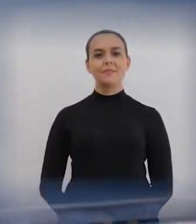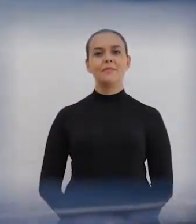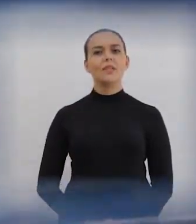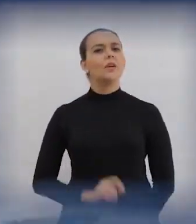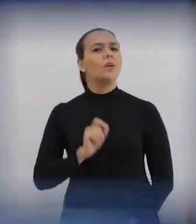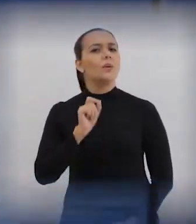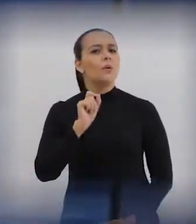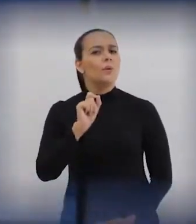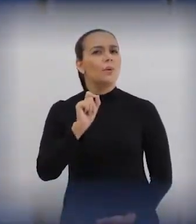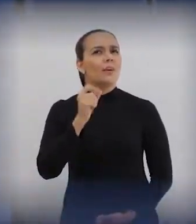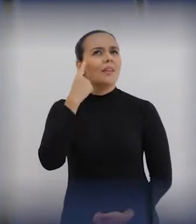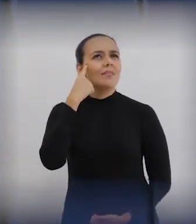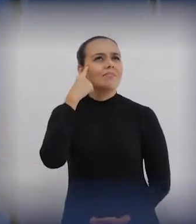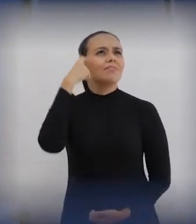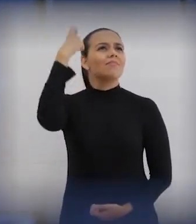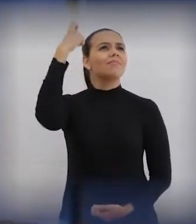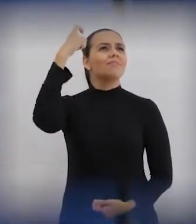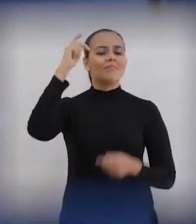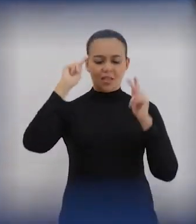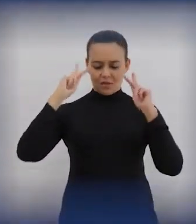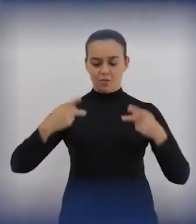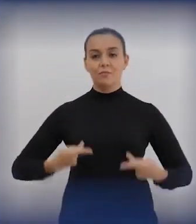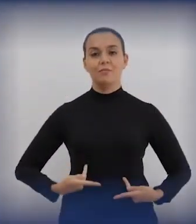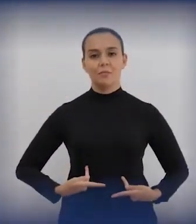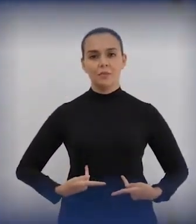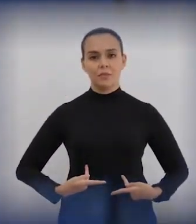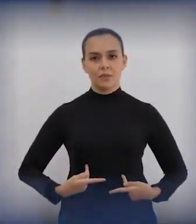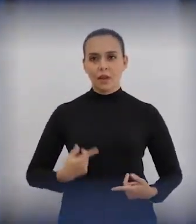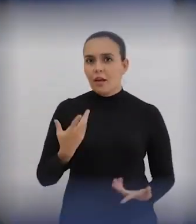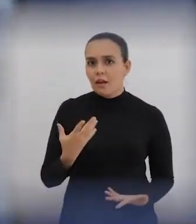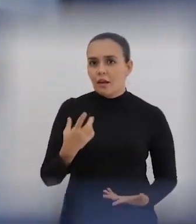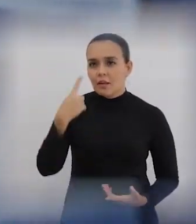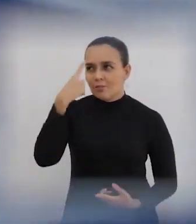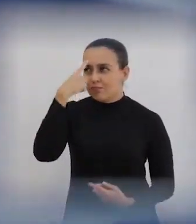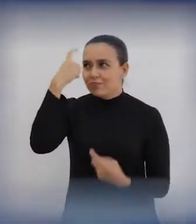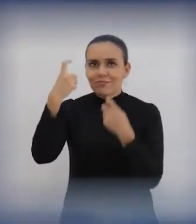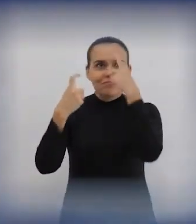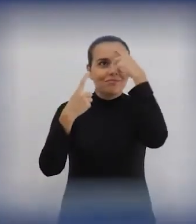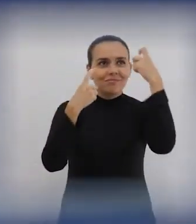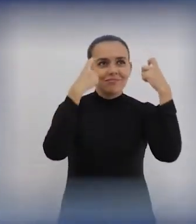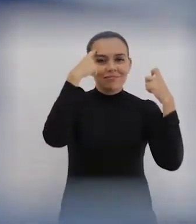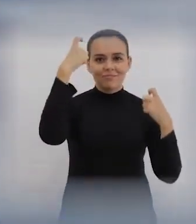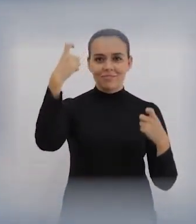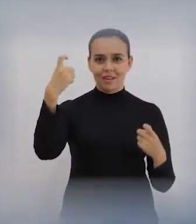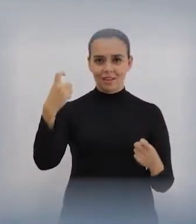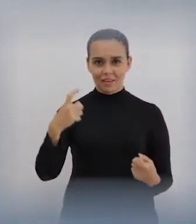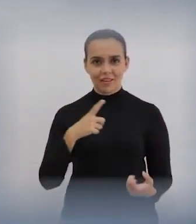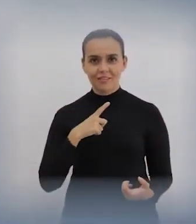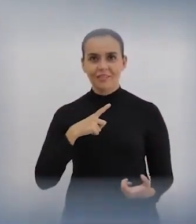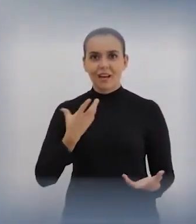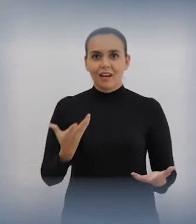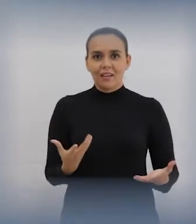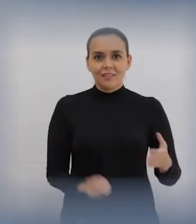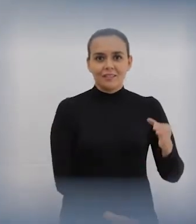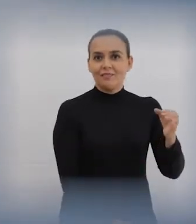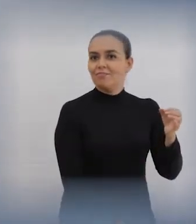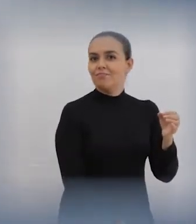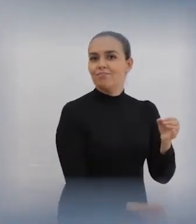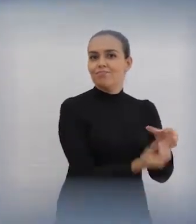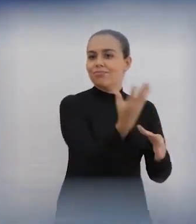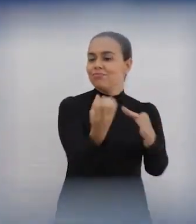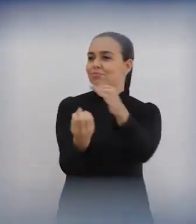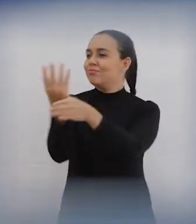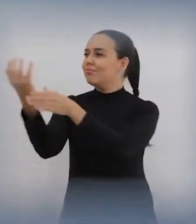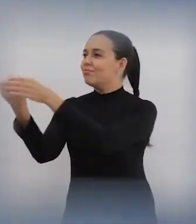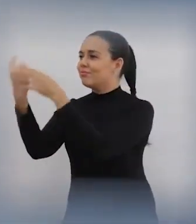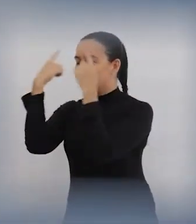Por que a cidade é uma invenção humana? Imagine o número de outras invenções que a cidade proporcionou.